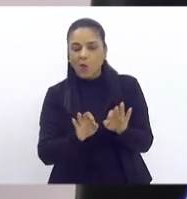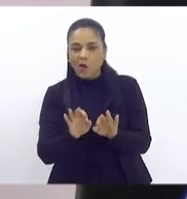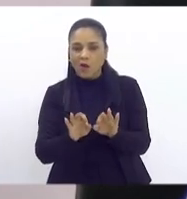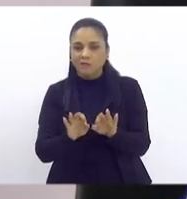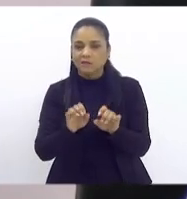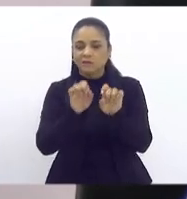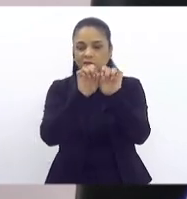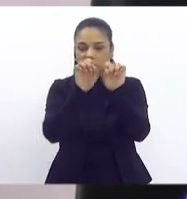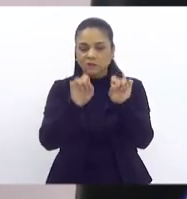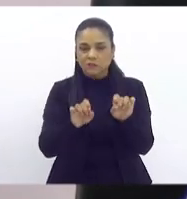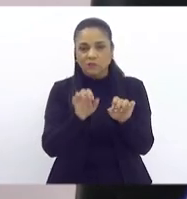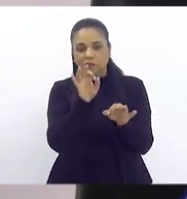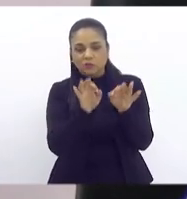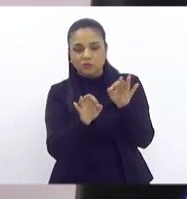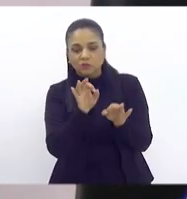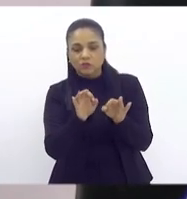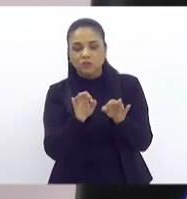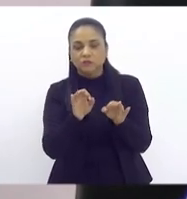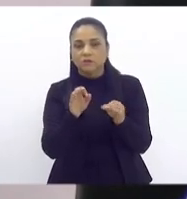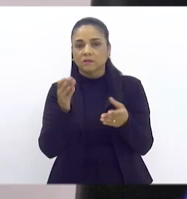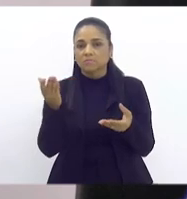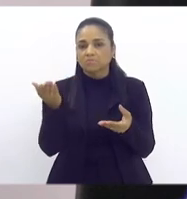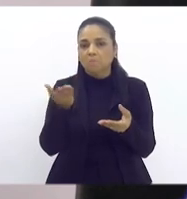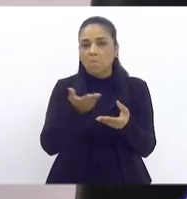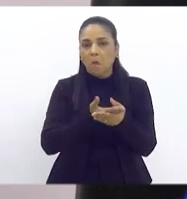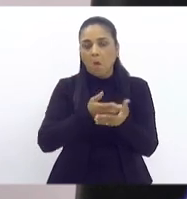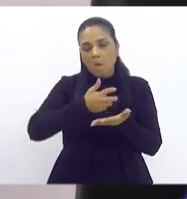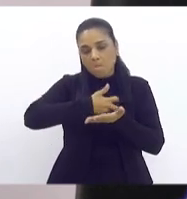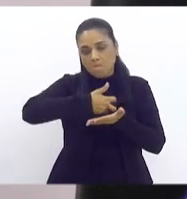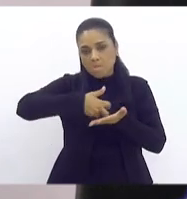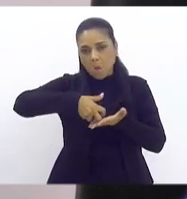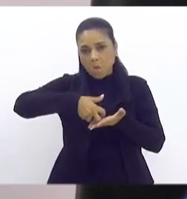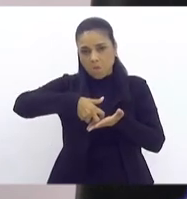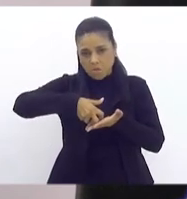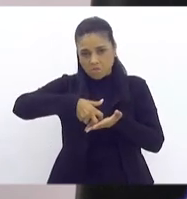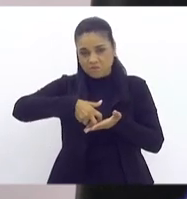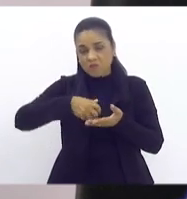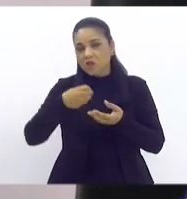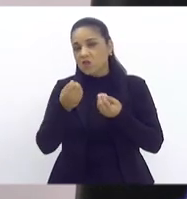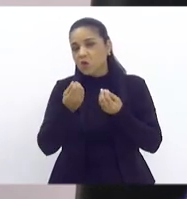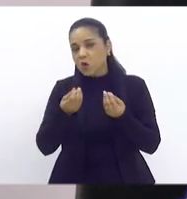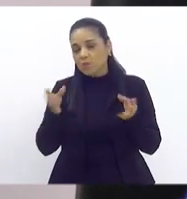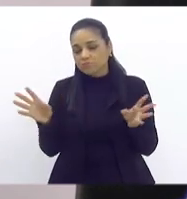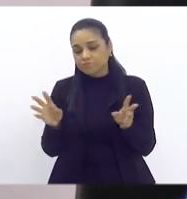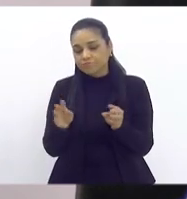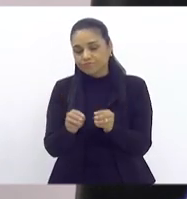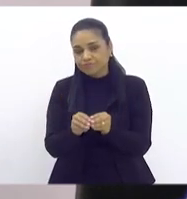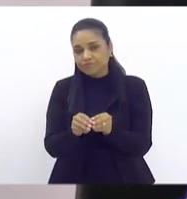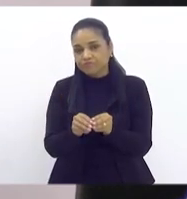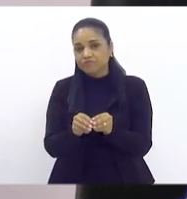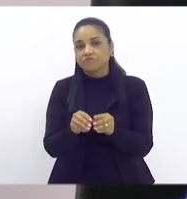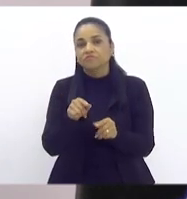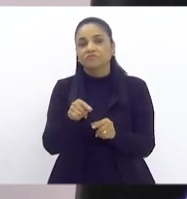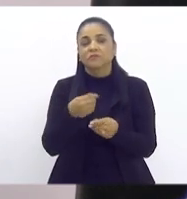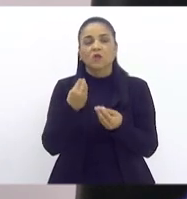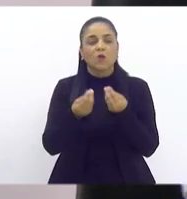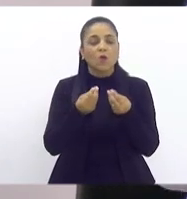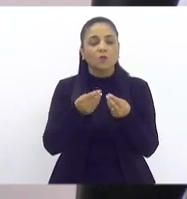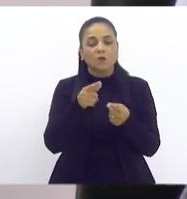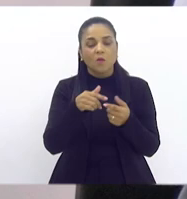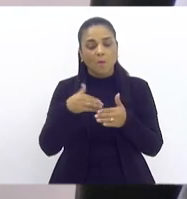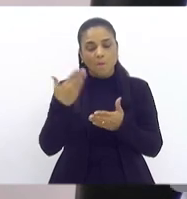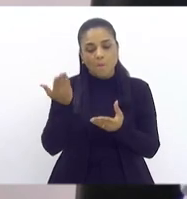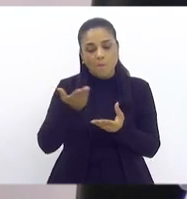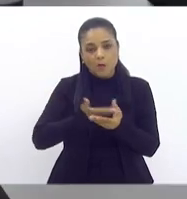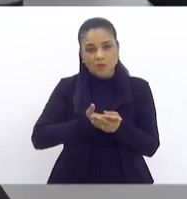Justiça nas suas condenações e para finalizar como se houver processos de reparação de